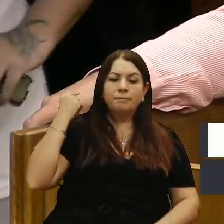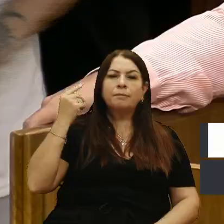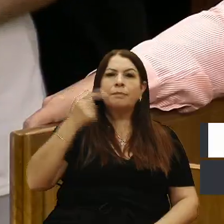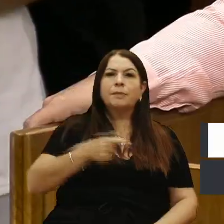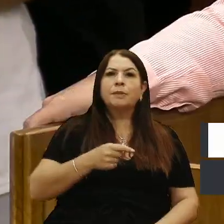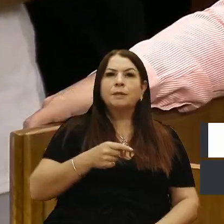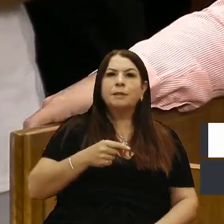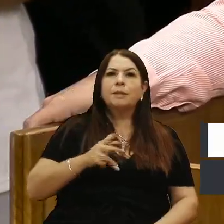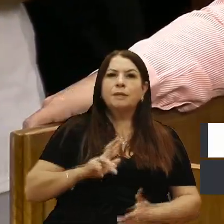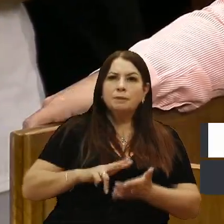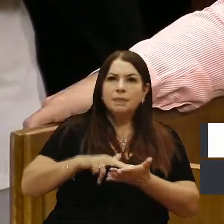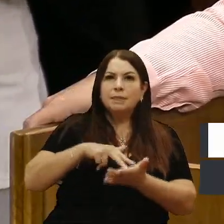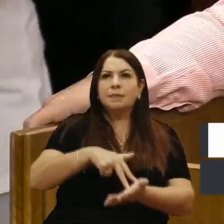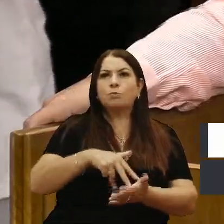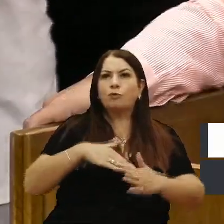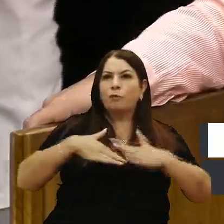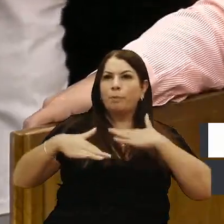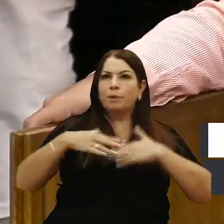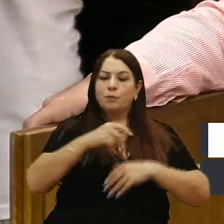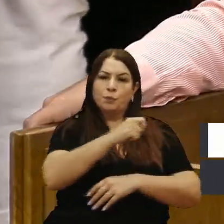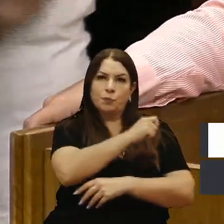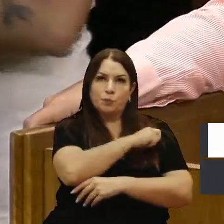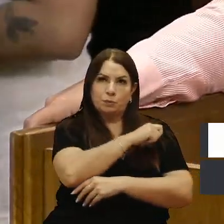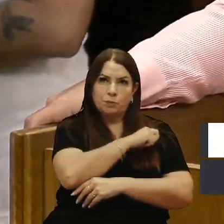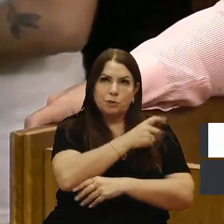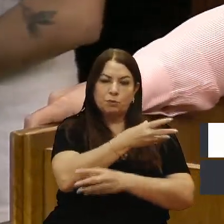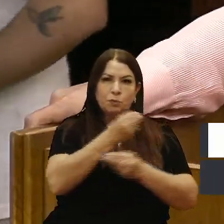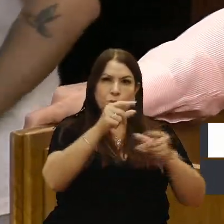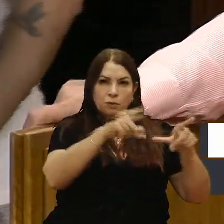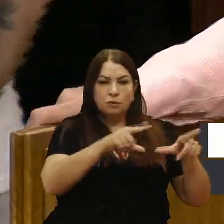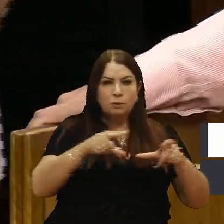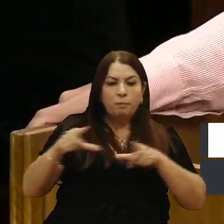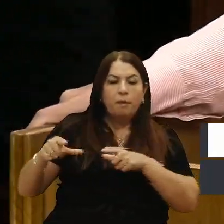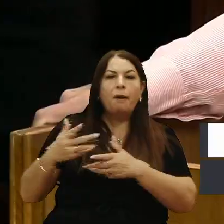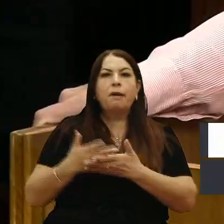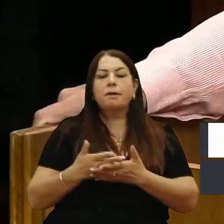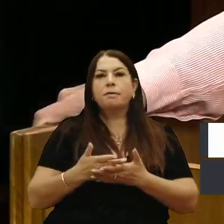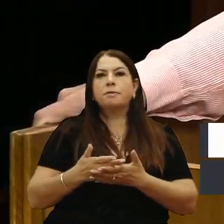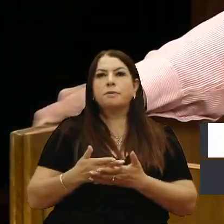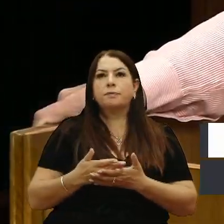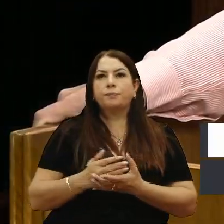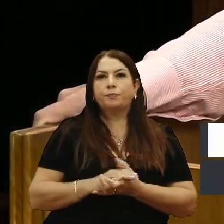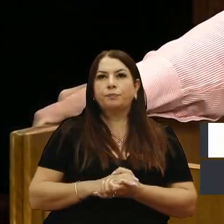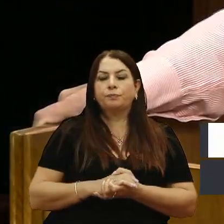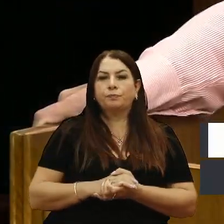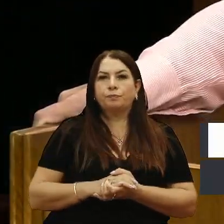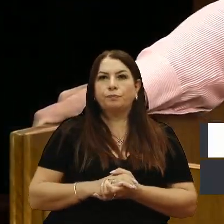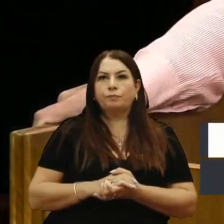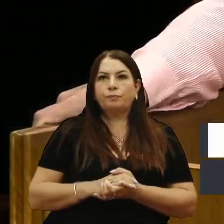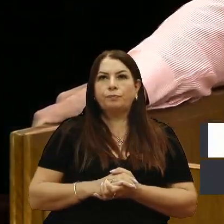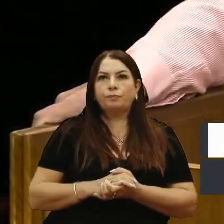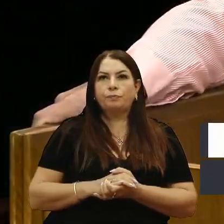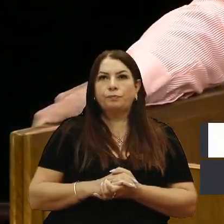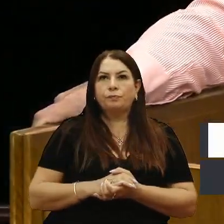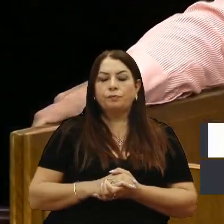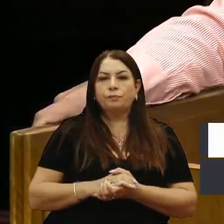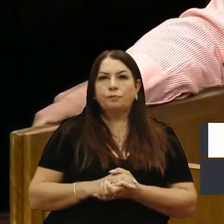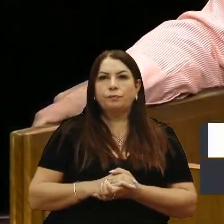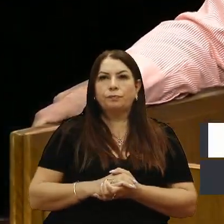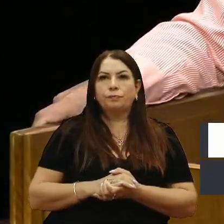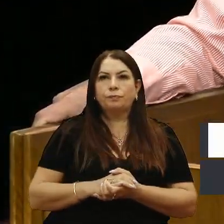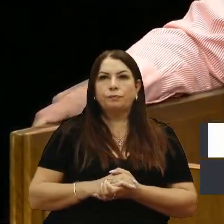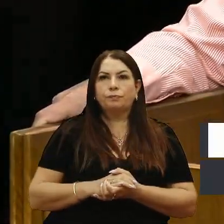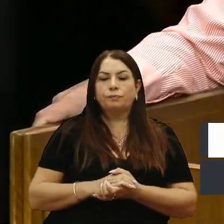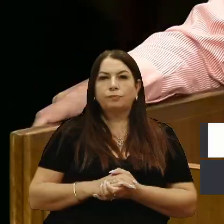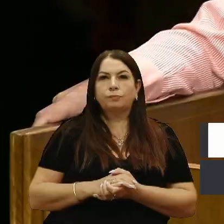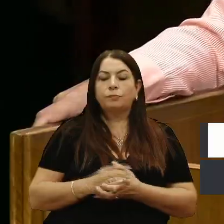das militâncias do movimento estudantil e de tantos espaços. E em momentos